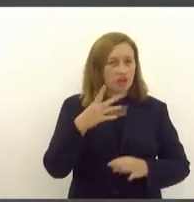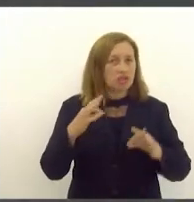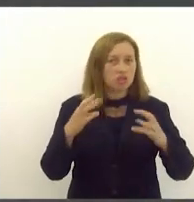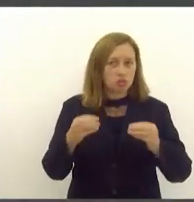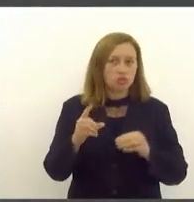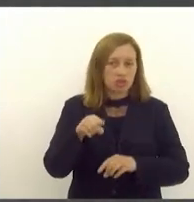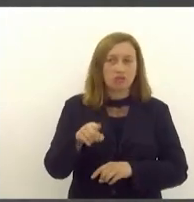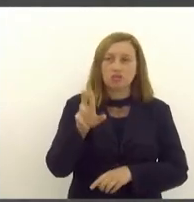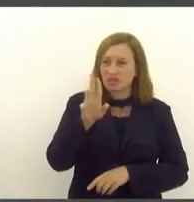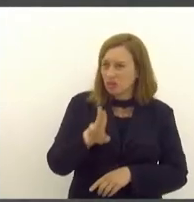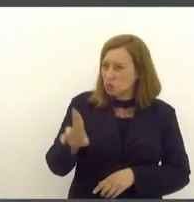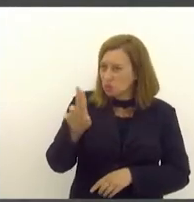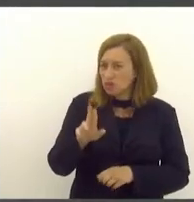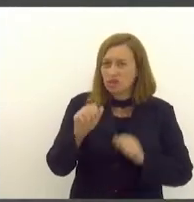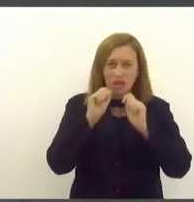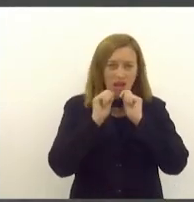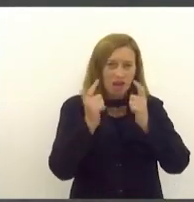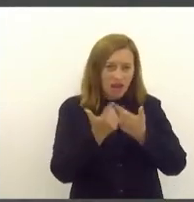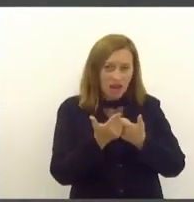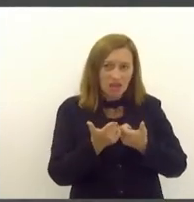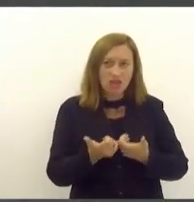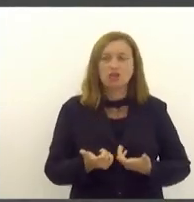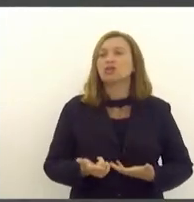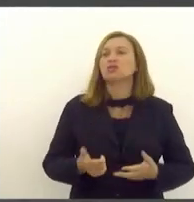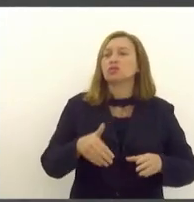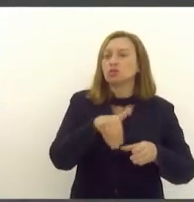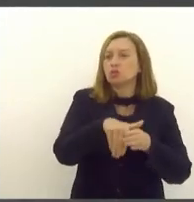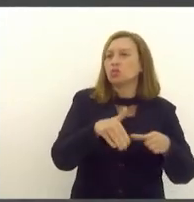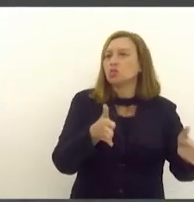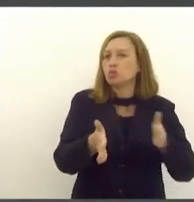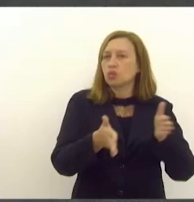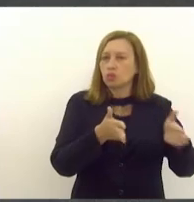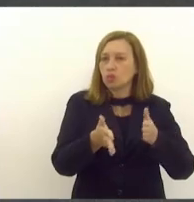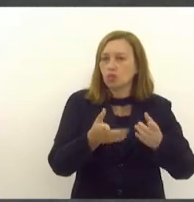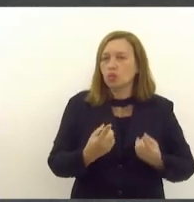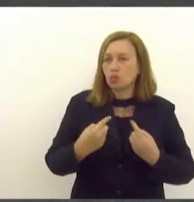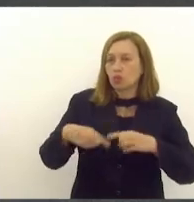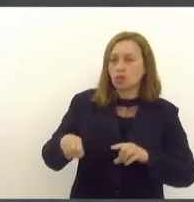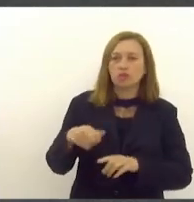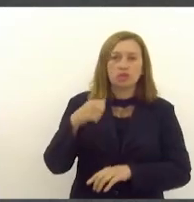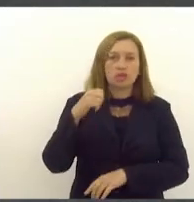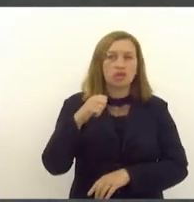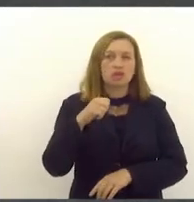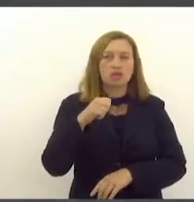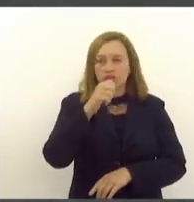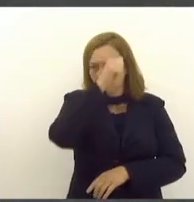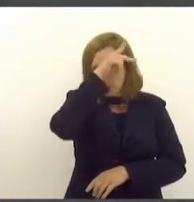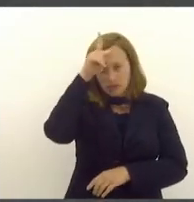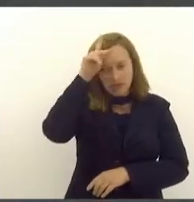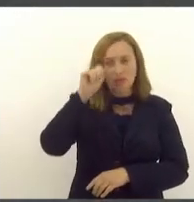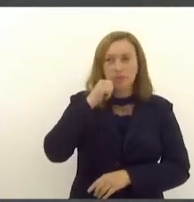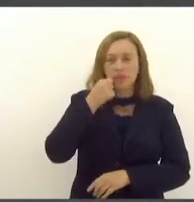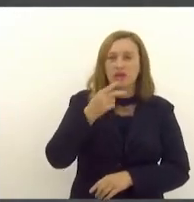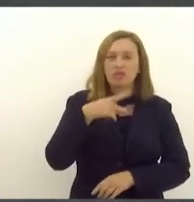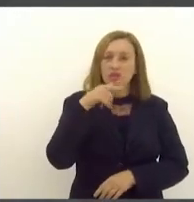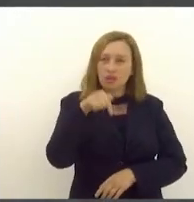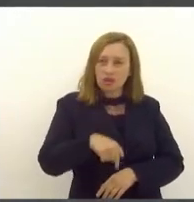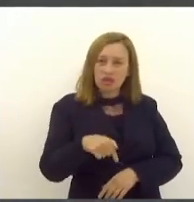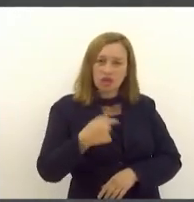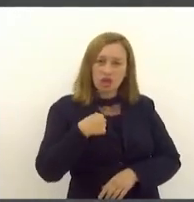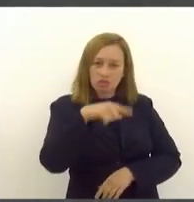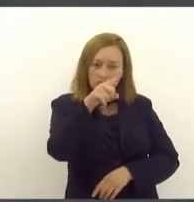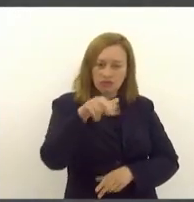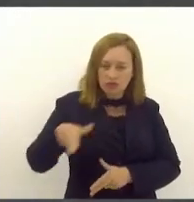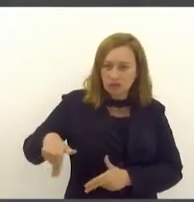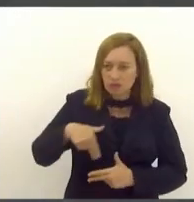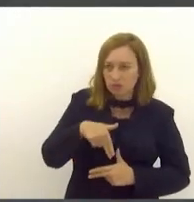a pouco você que está usando Assembleia Legislativa com cunha eleitoreiro atacando o Eduardo Paes vossa excelência acabou de falar aqui quando eu estava na Tribuna